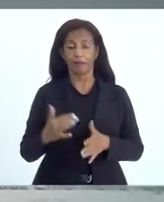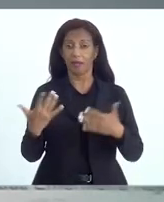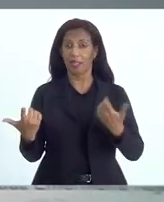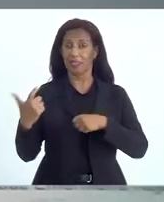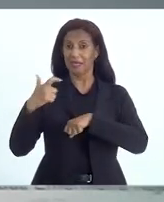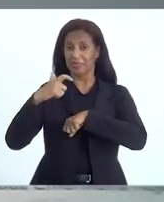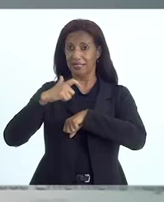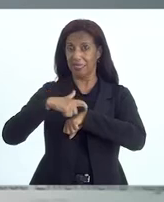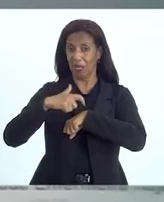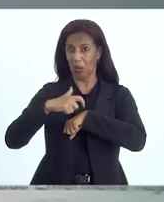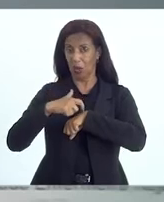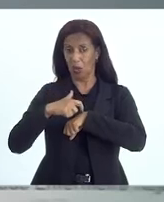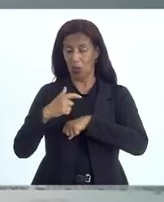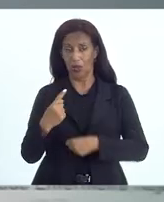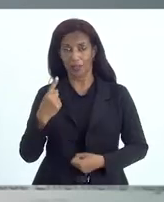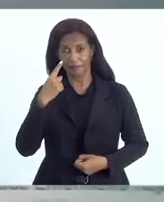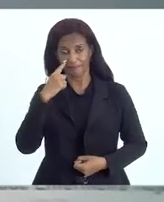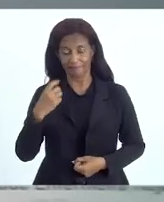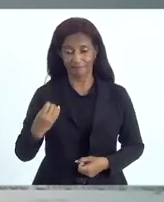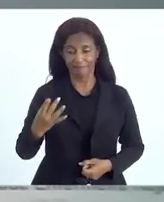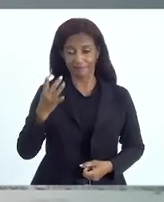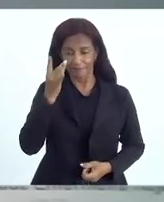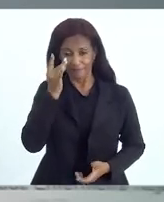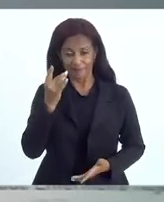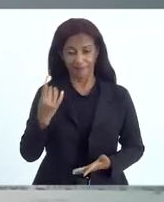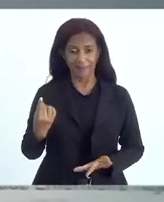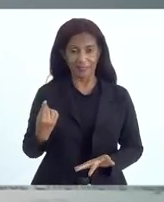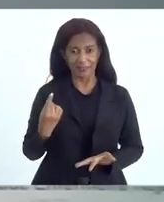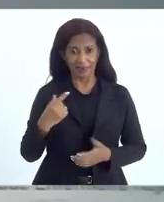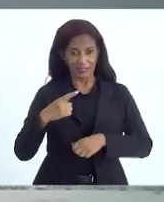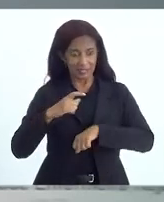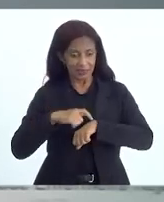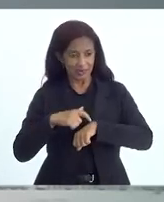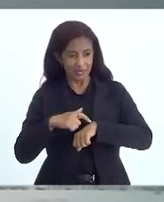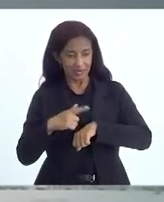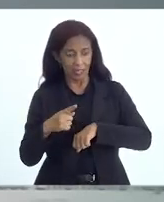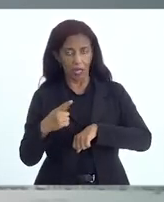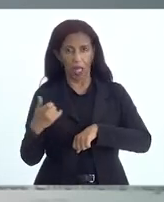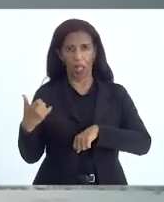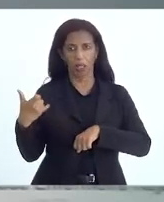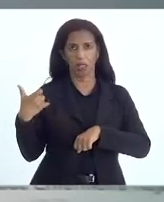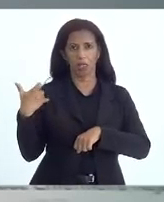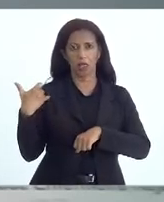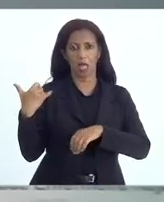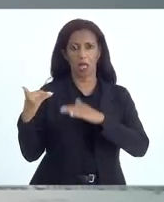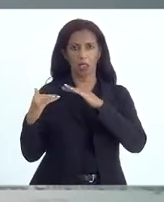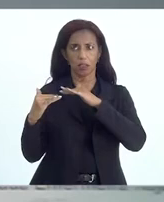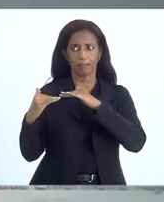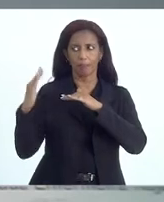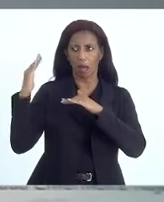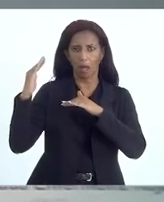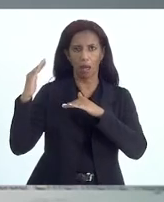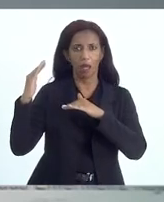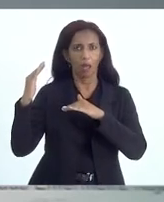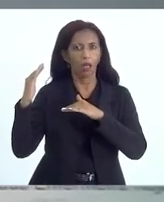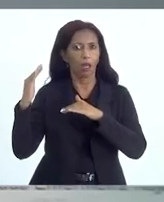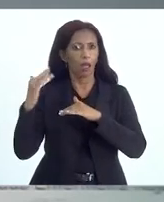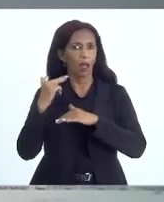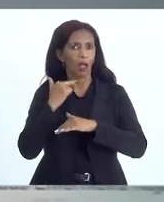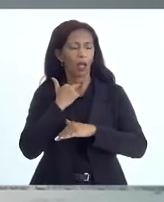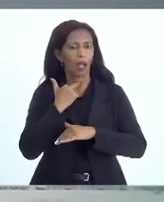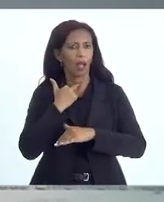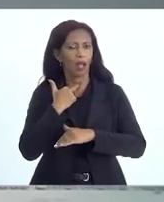para regularizar sua situação tinha ultrapassado a idade essa é uma questão que a gente